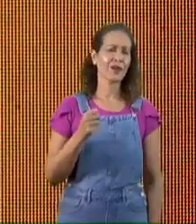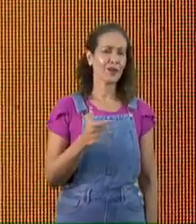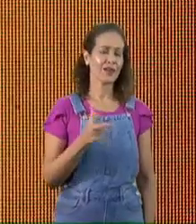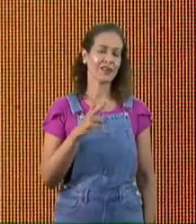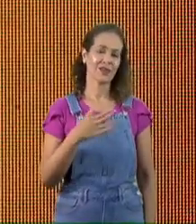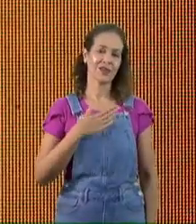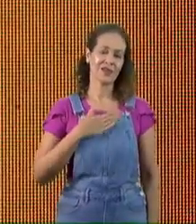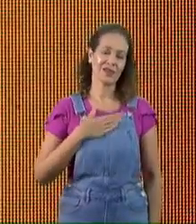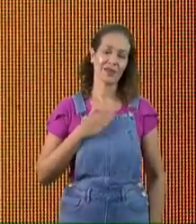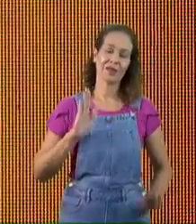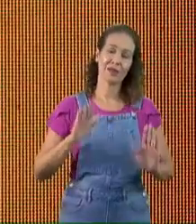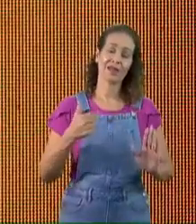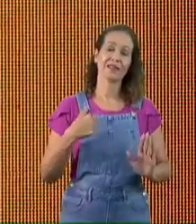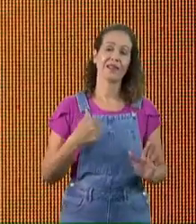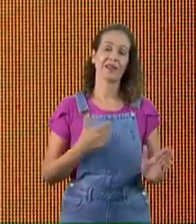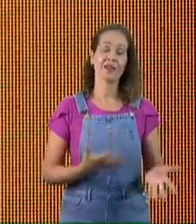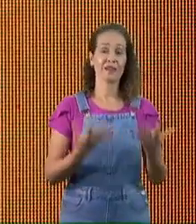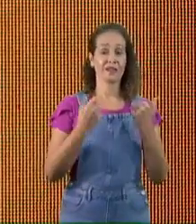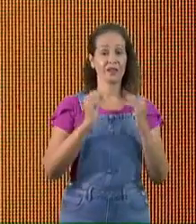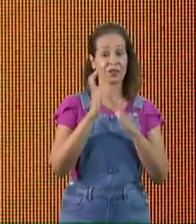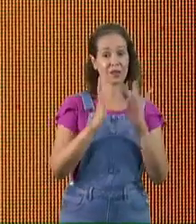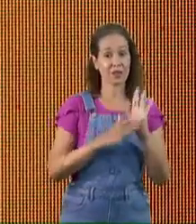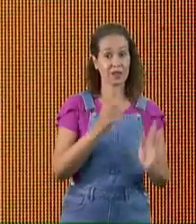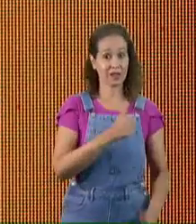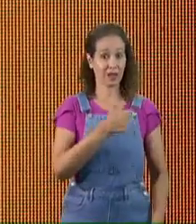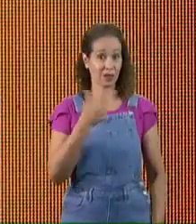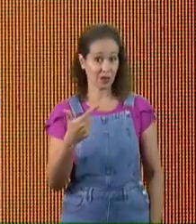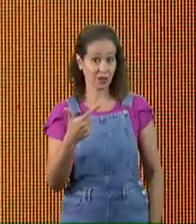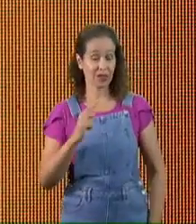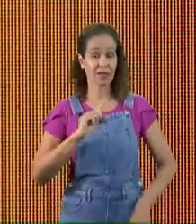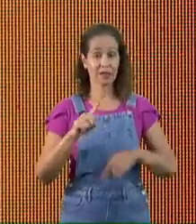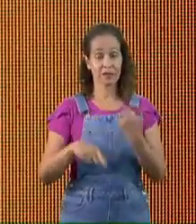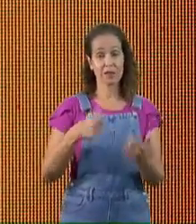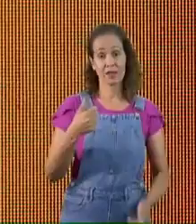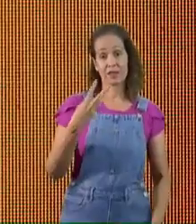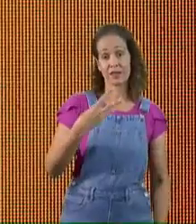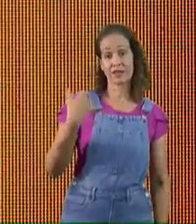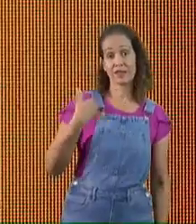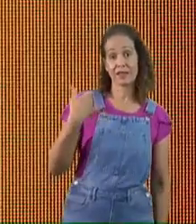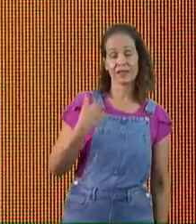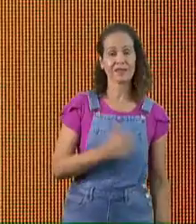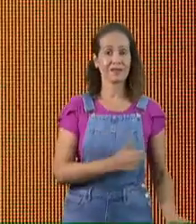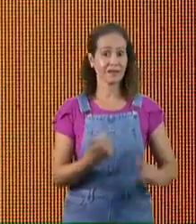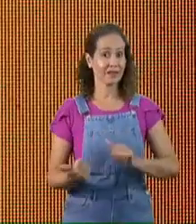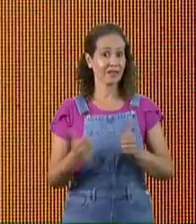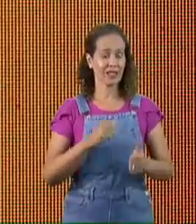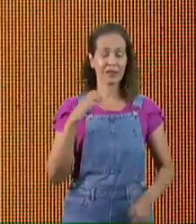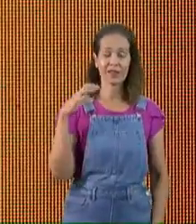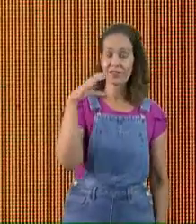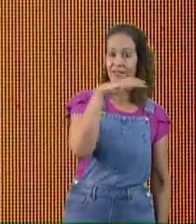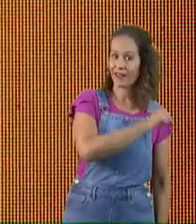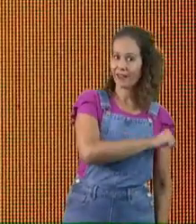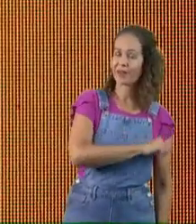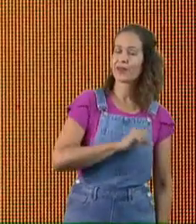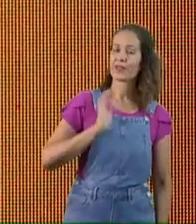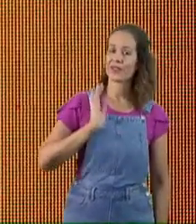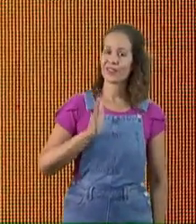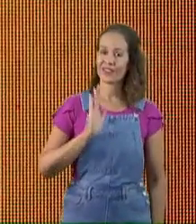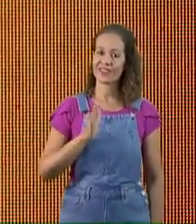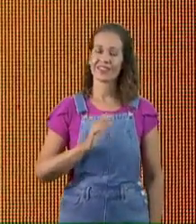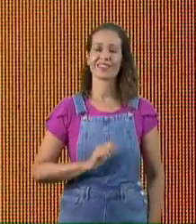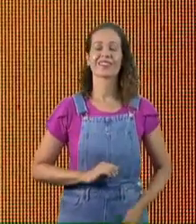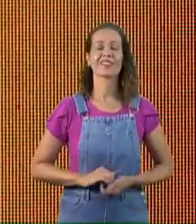assim, mas eu me converti aos 12 e aos 13 eu me batizei, né? Já foi logo de imediato, a gente já passou pelas águas